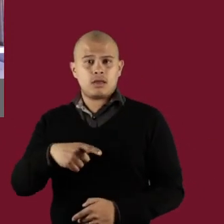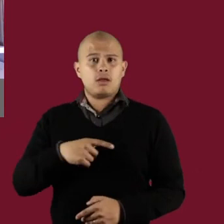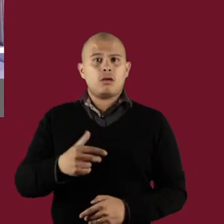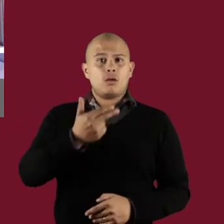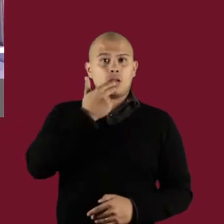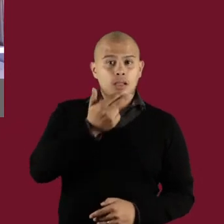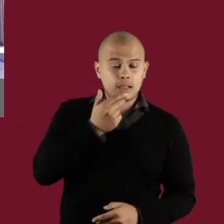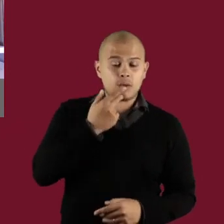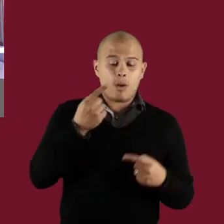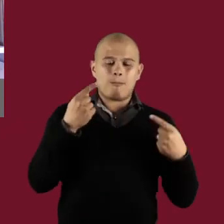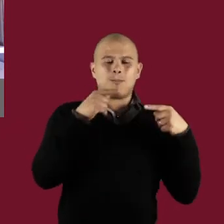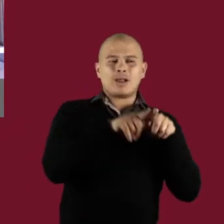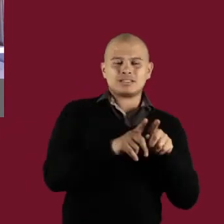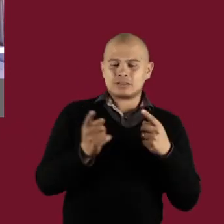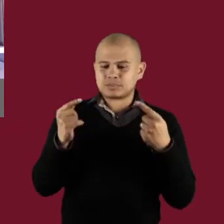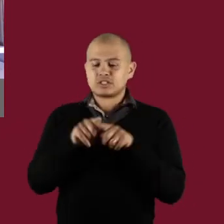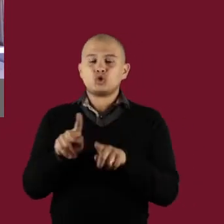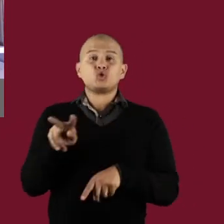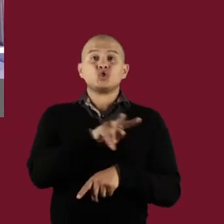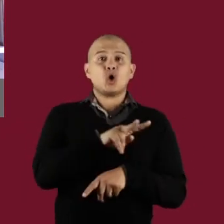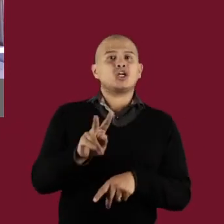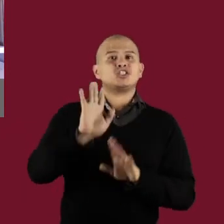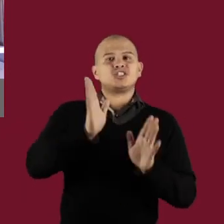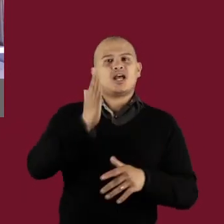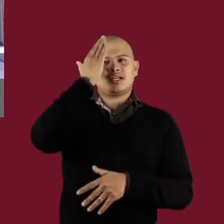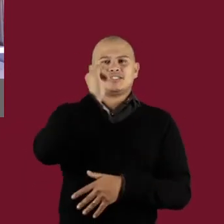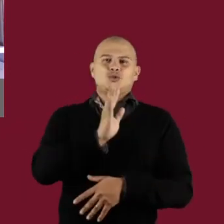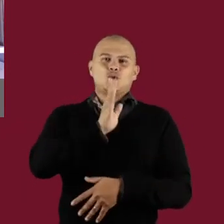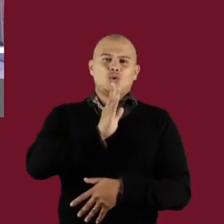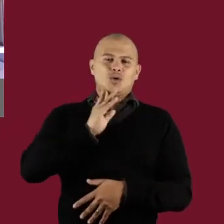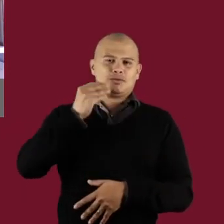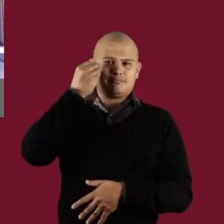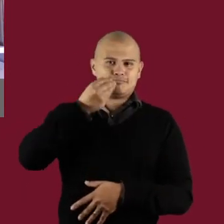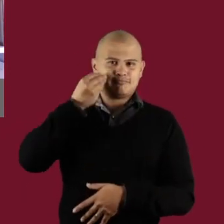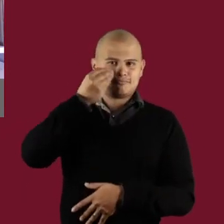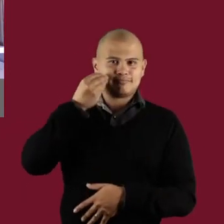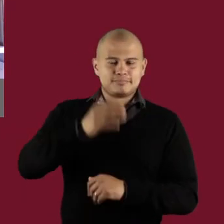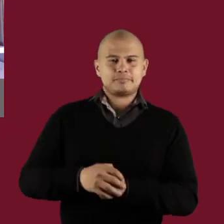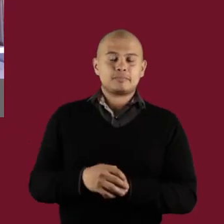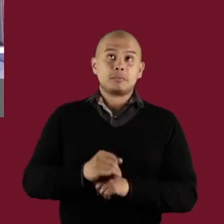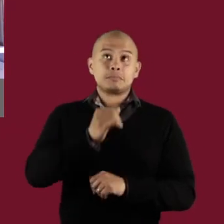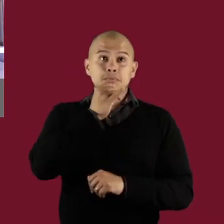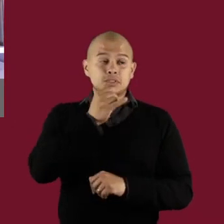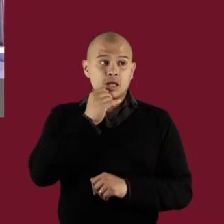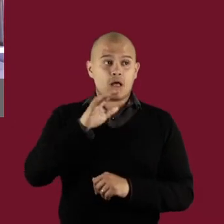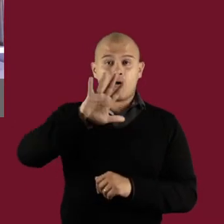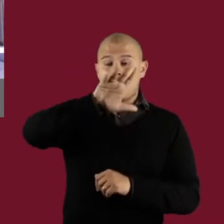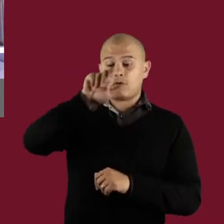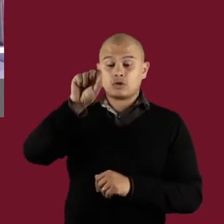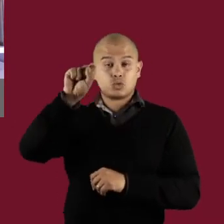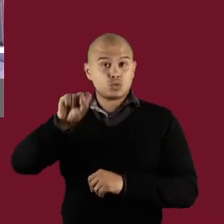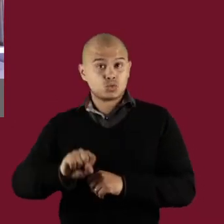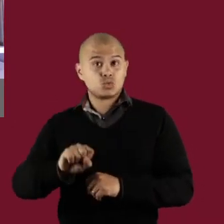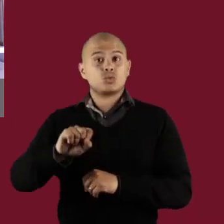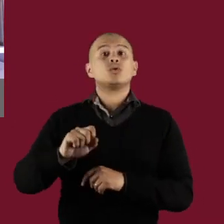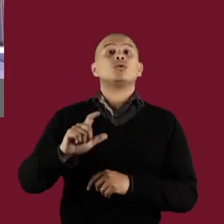conhece. Mas temos também, por exemplo, a África do Sul. Há lá uma